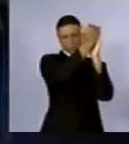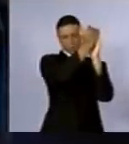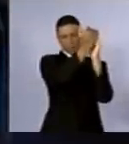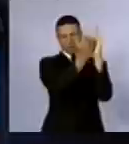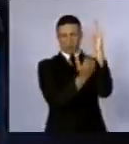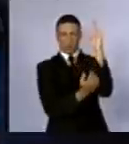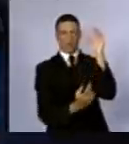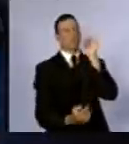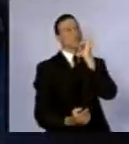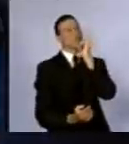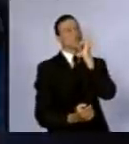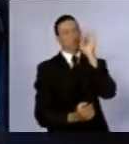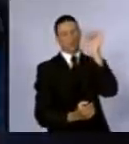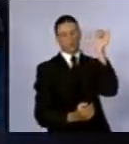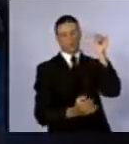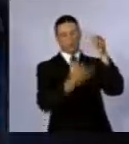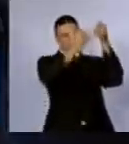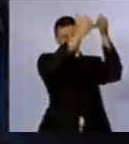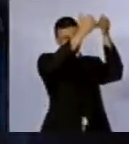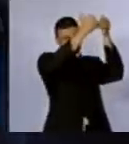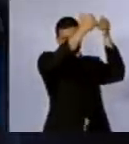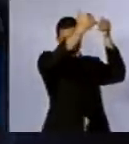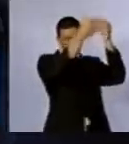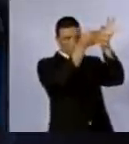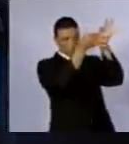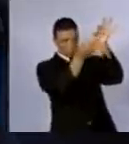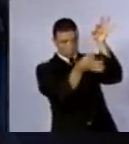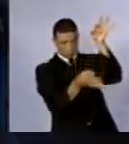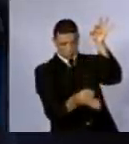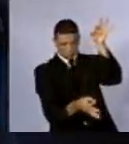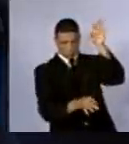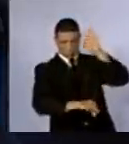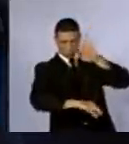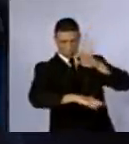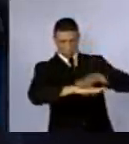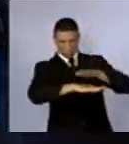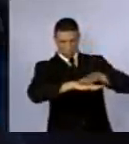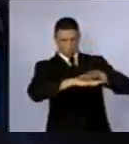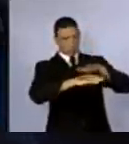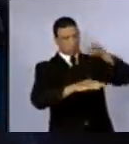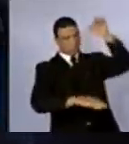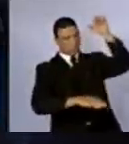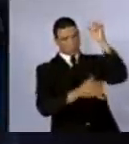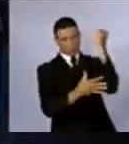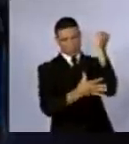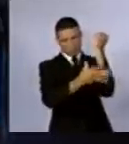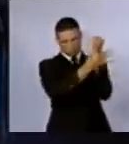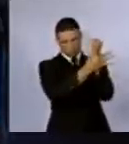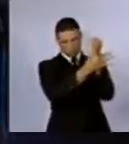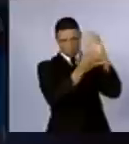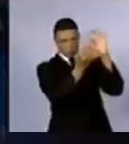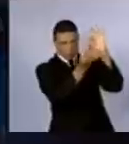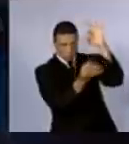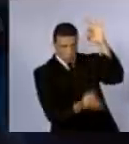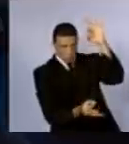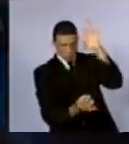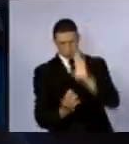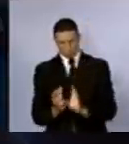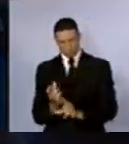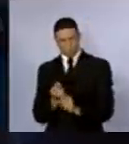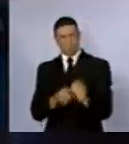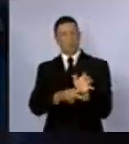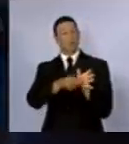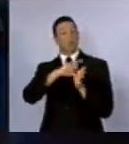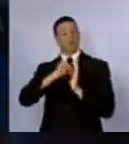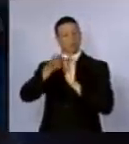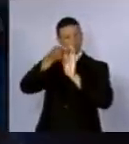a menor altura entre o cabo de linha de transmissão e o solo, que é o chamado altura de segurança, né? Então, tudo isso é calculado na